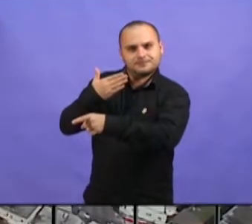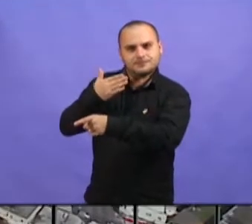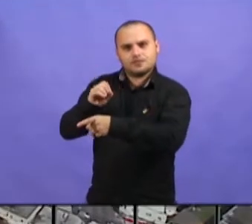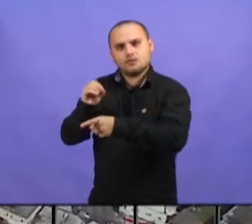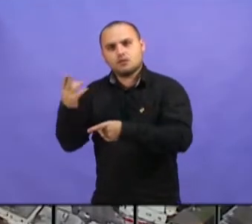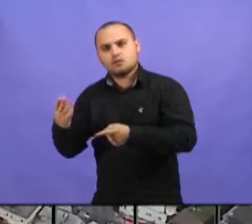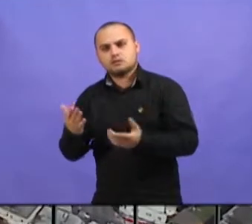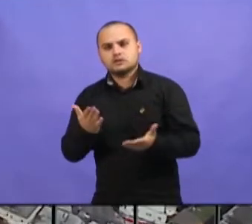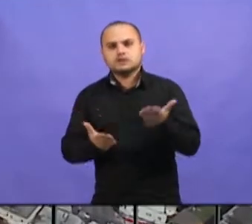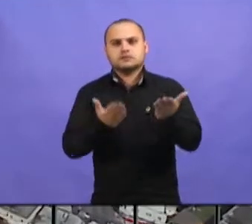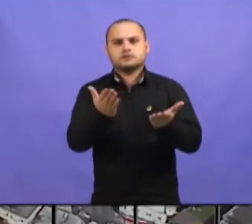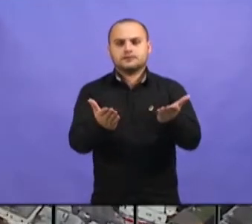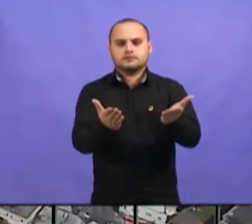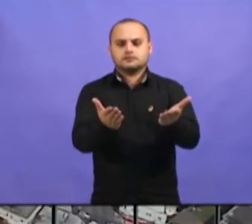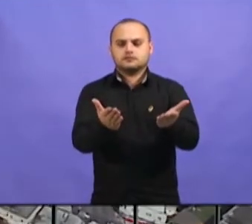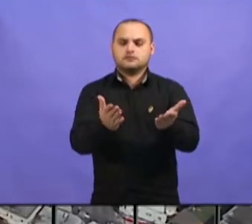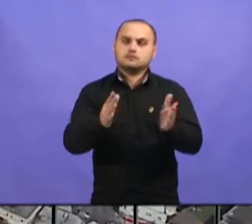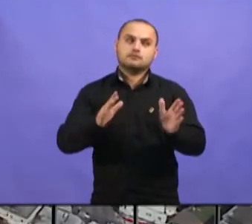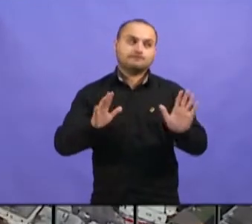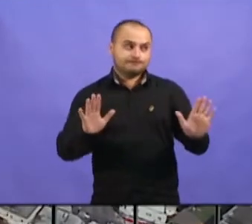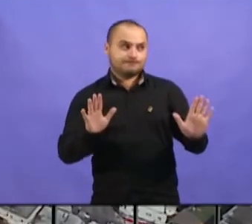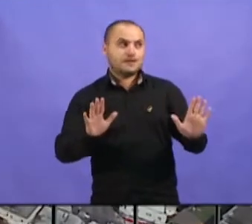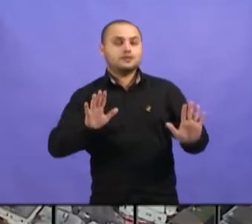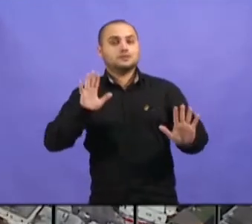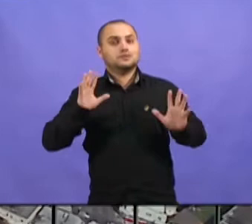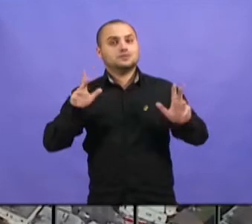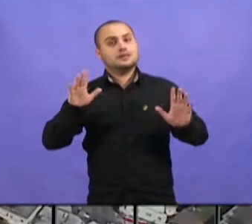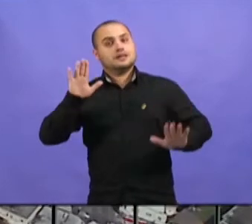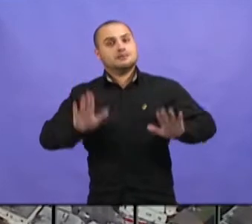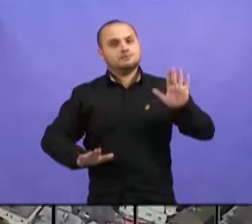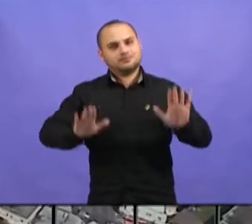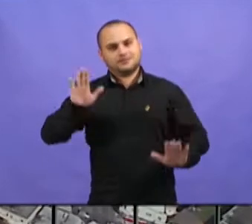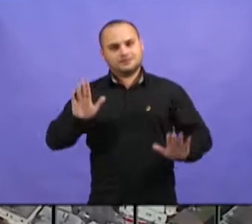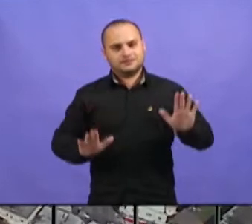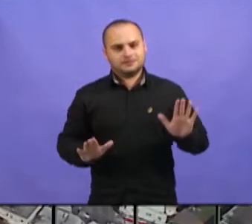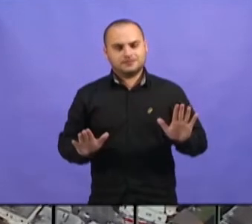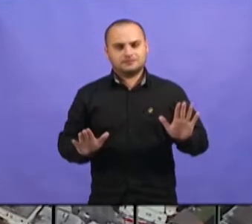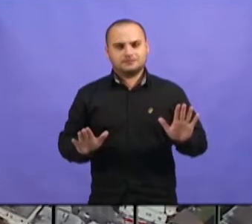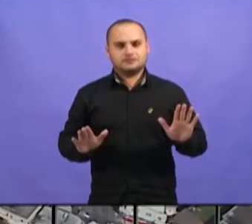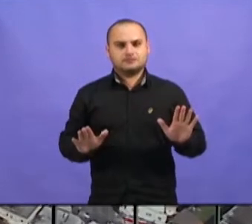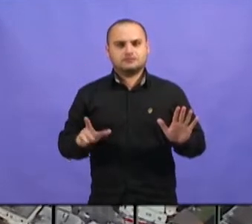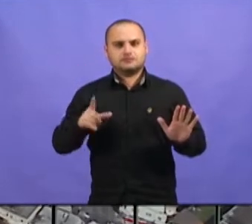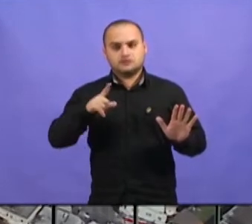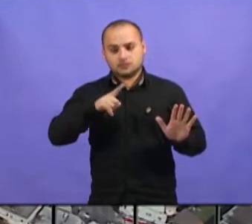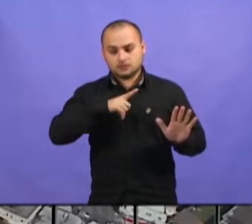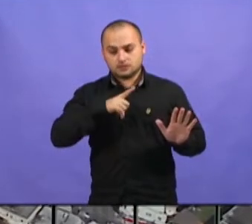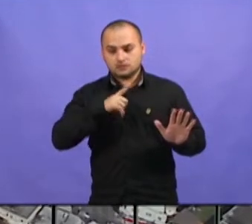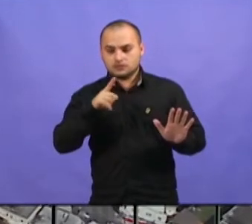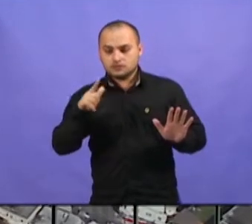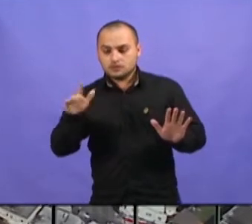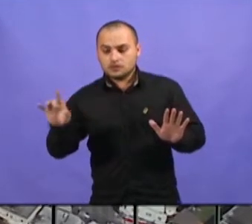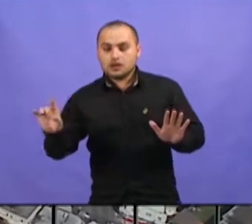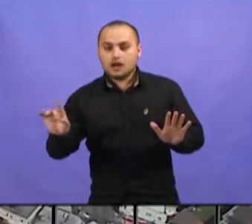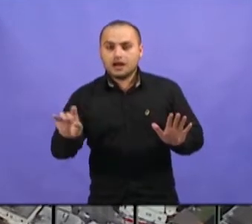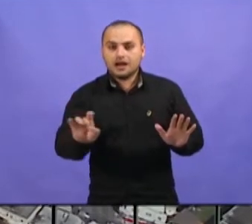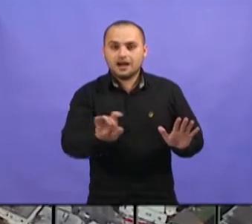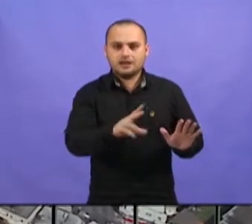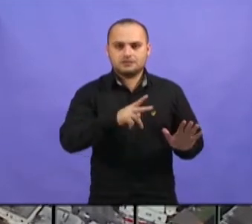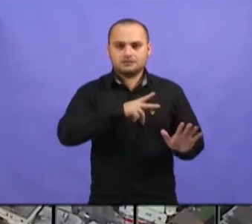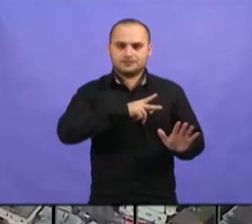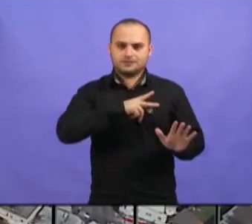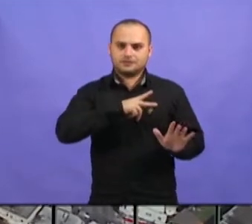uma associação. Aí vai ter a ver com a idade do paciente, com os fatores de risco do paciente, com a chance